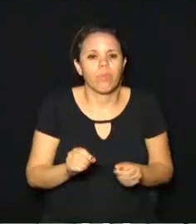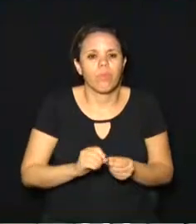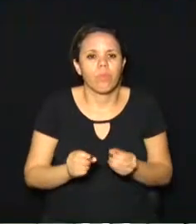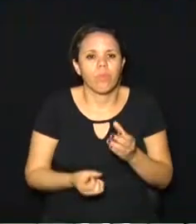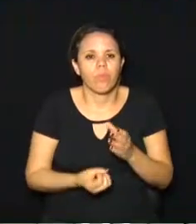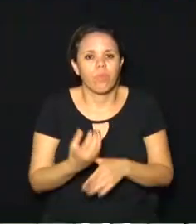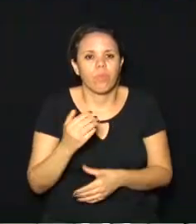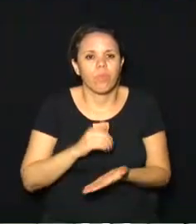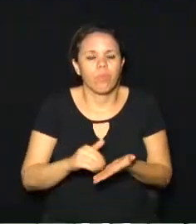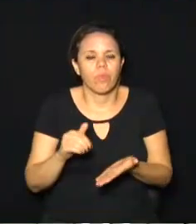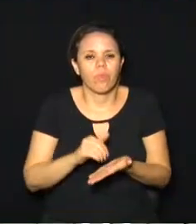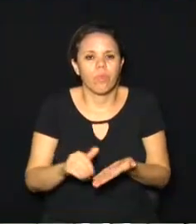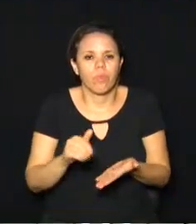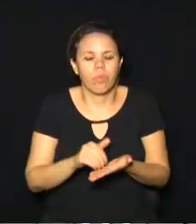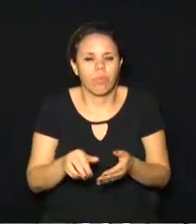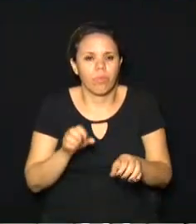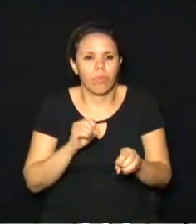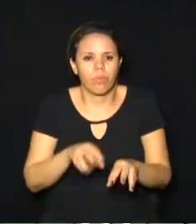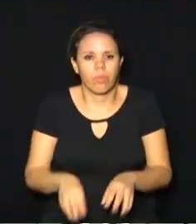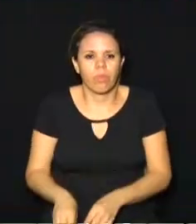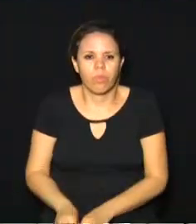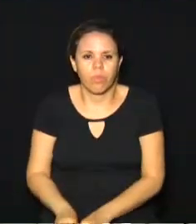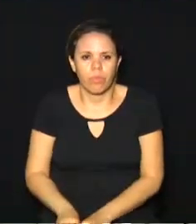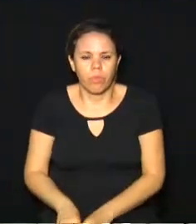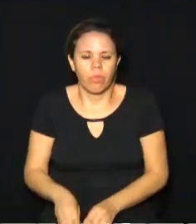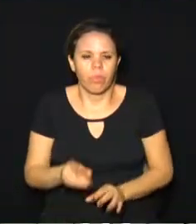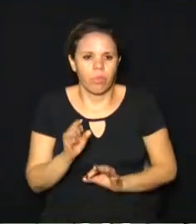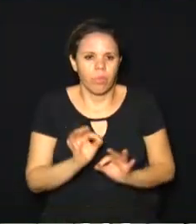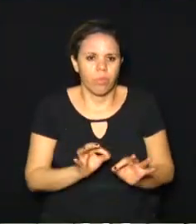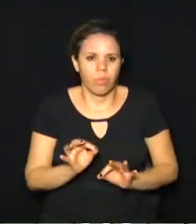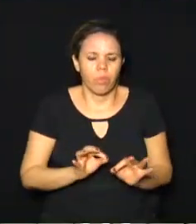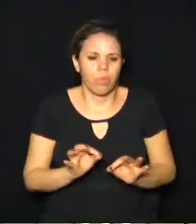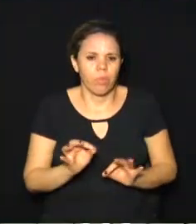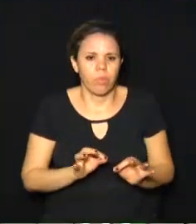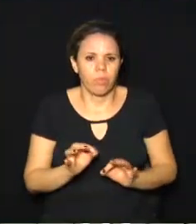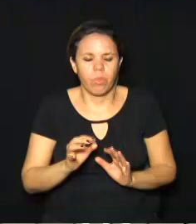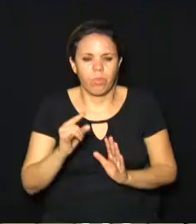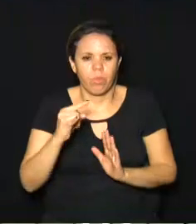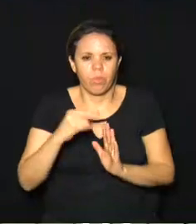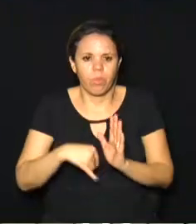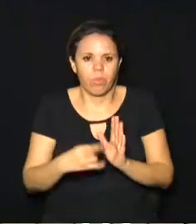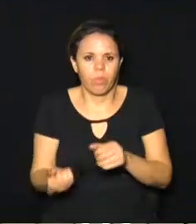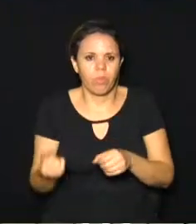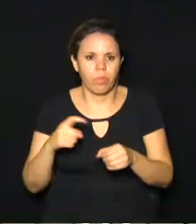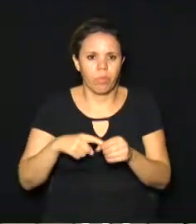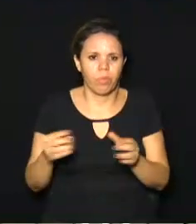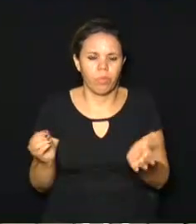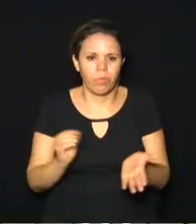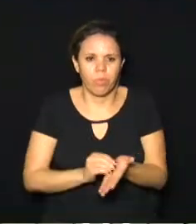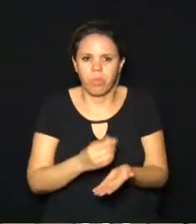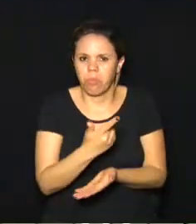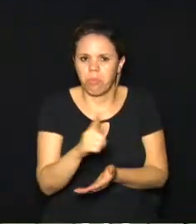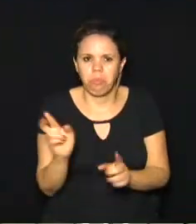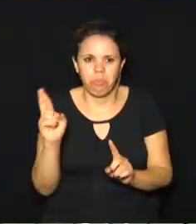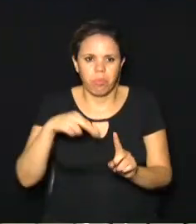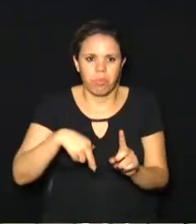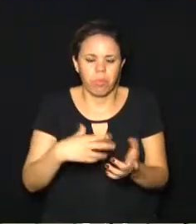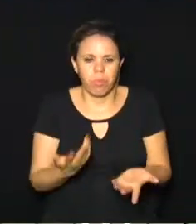formado pela Secretaria de Educação, que prepara o comitê, os protocolos de retorno. Não há uma